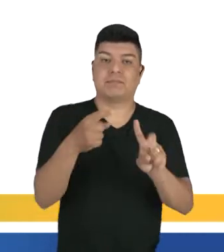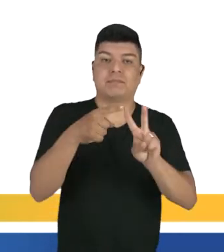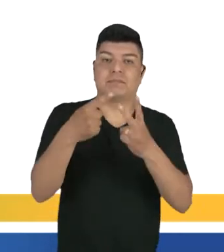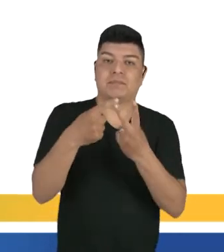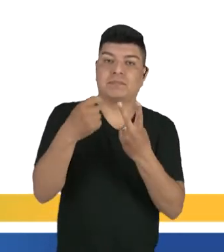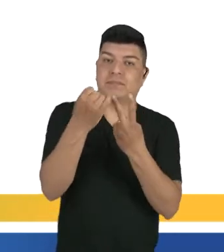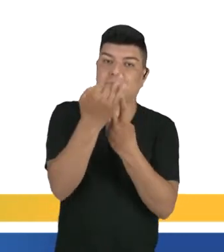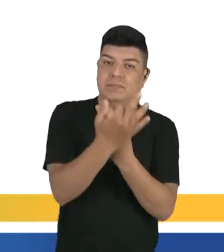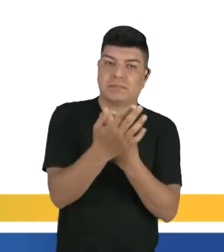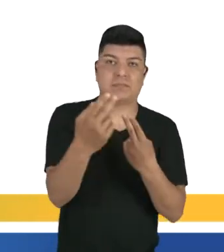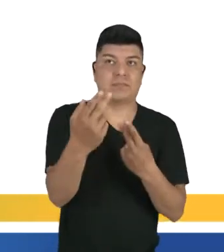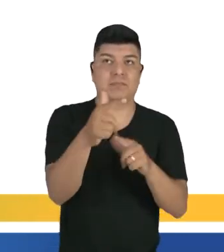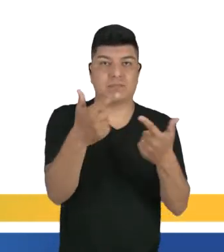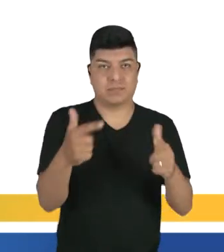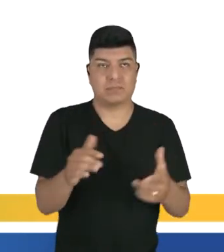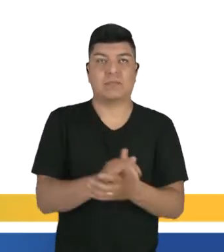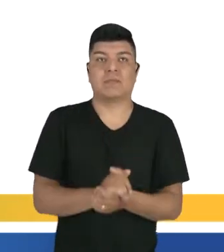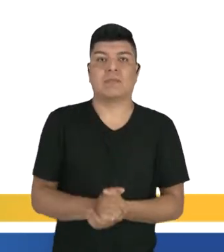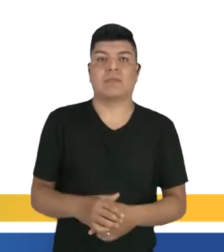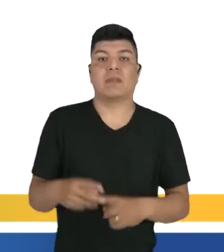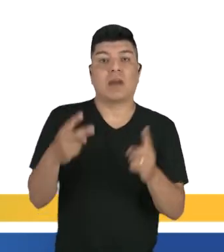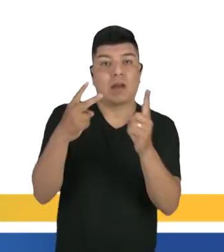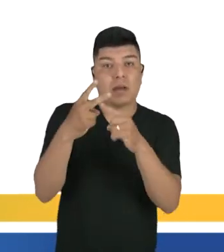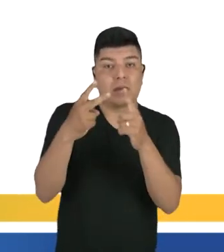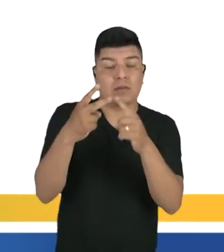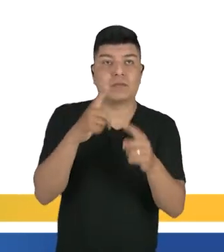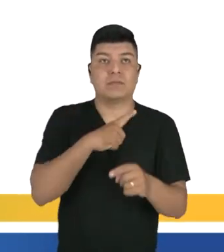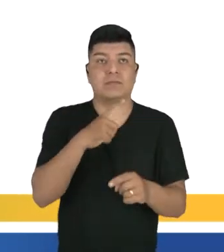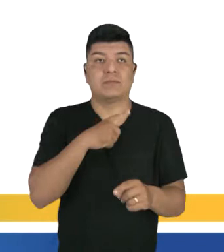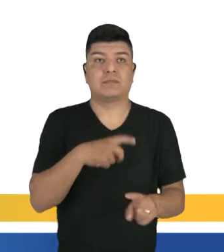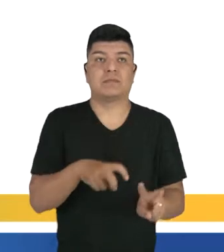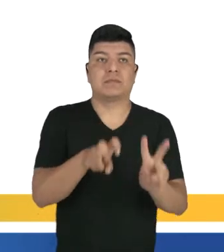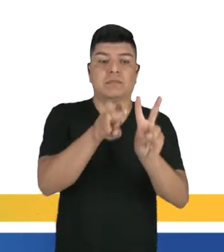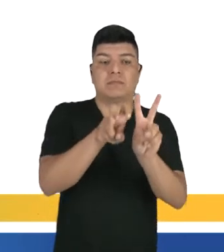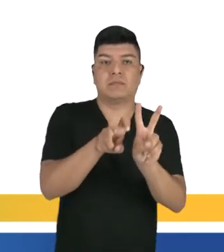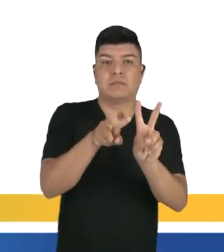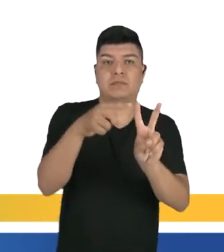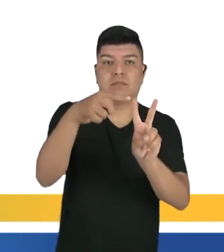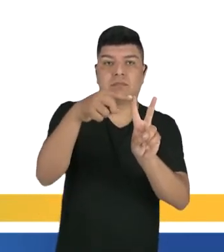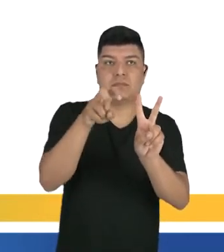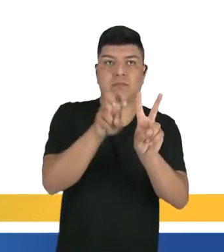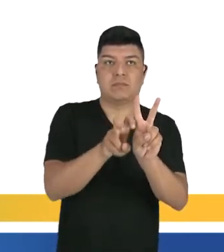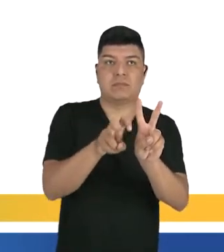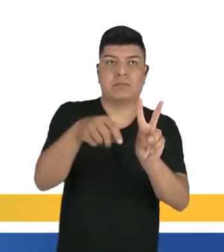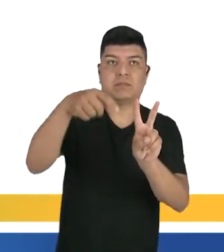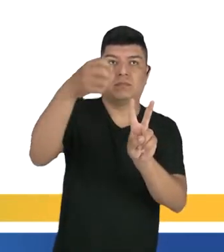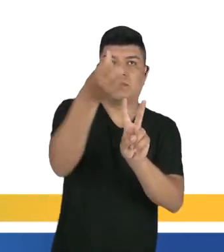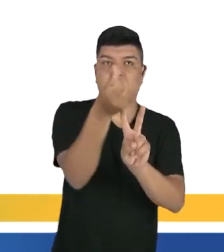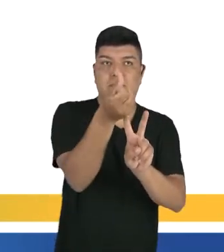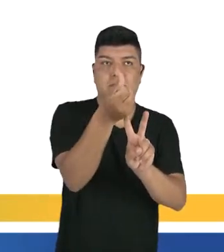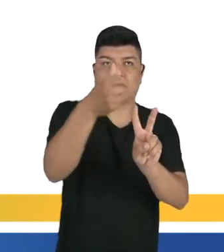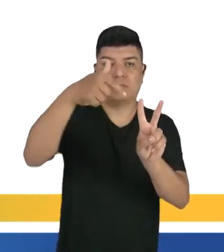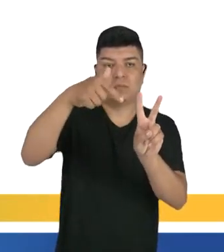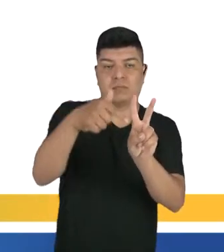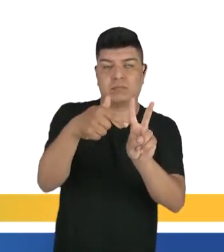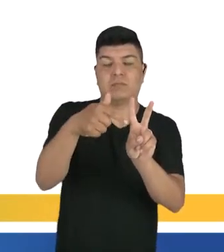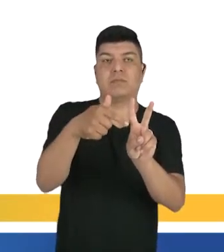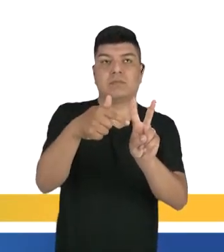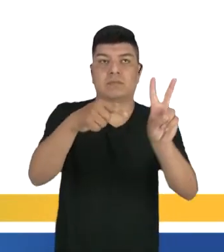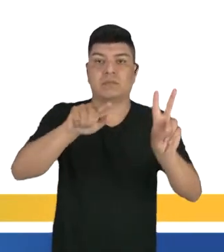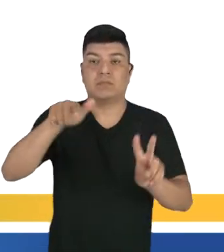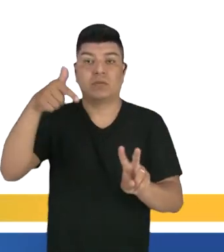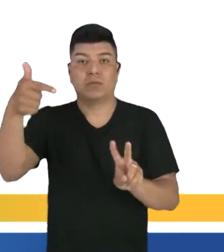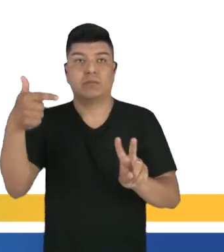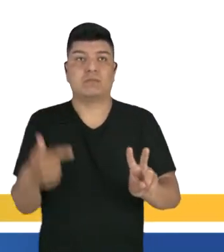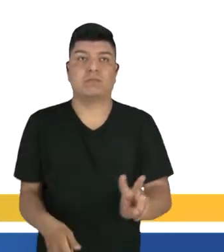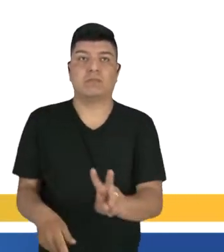radicais semelhantes. No segundo caso, nós temos 5 raiz sexta de 7 e 6 raiz oitava de